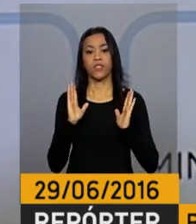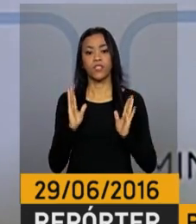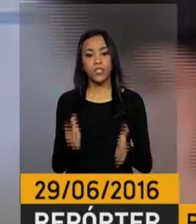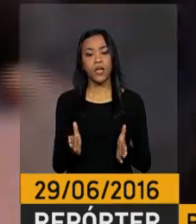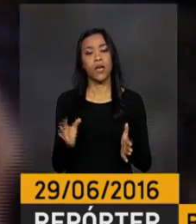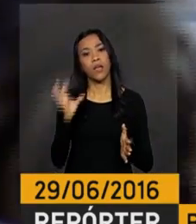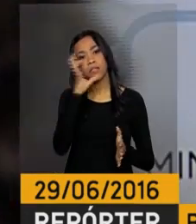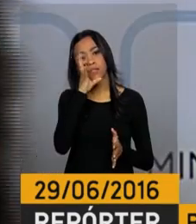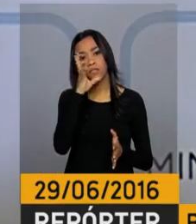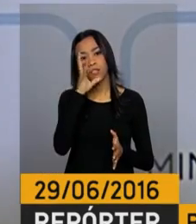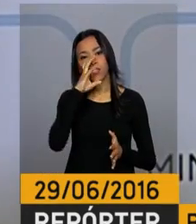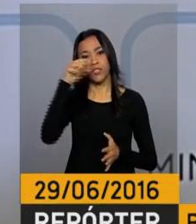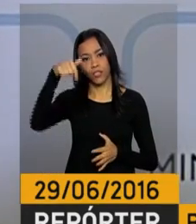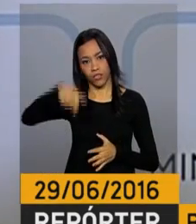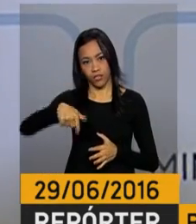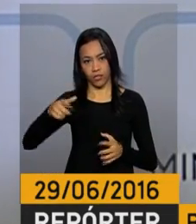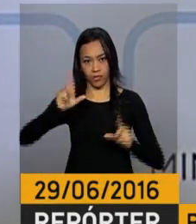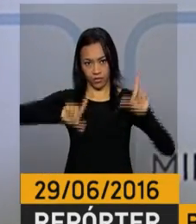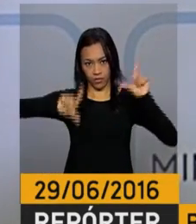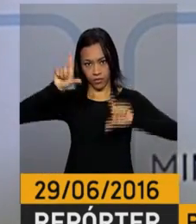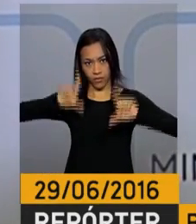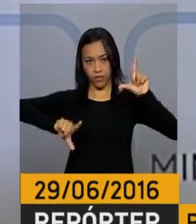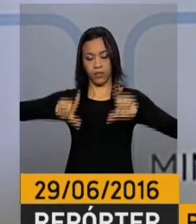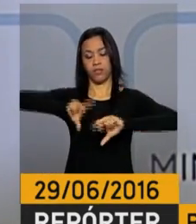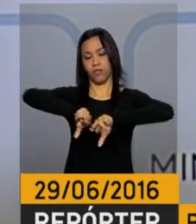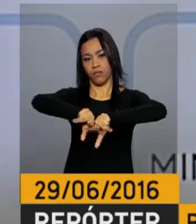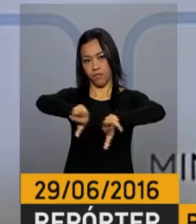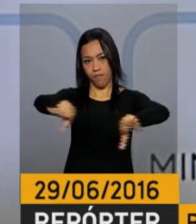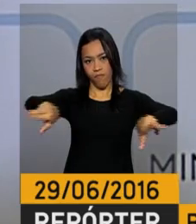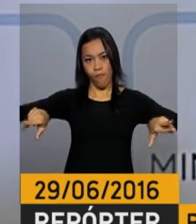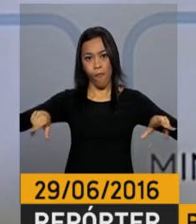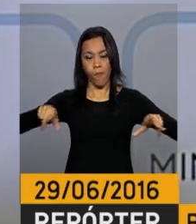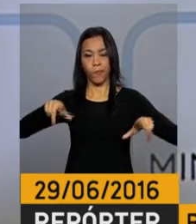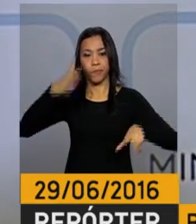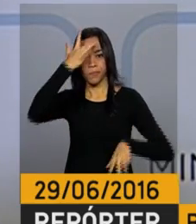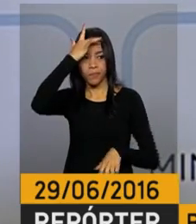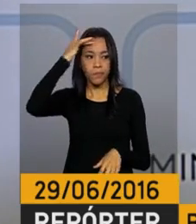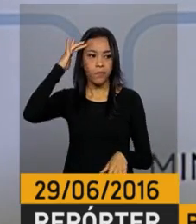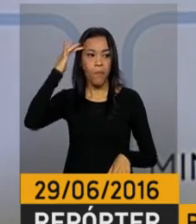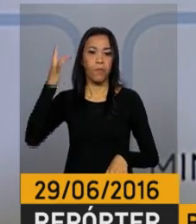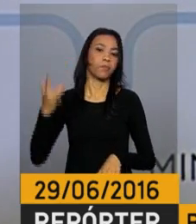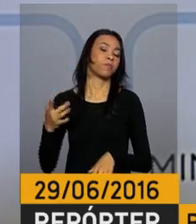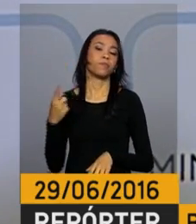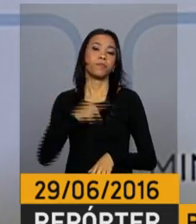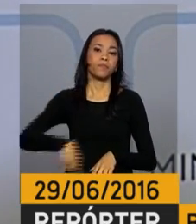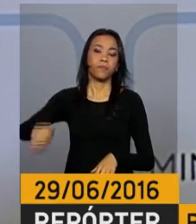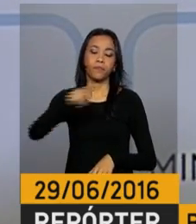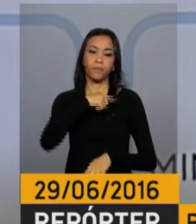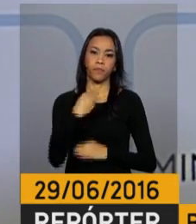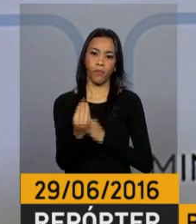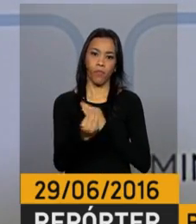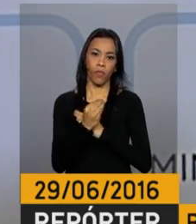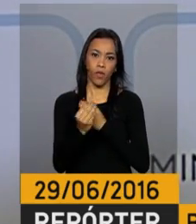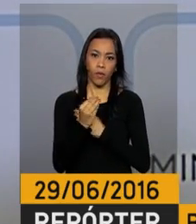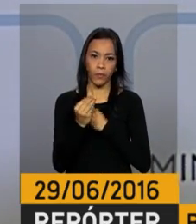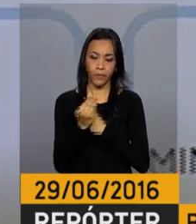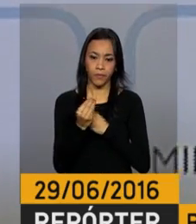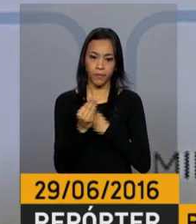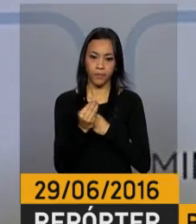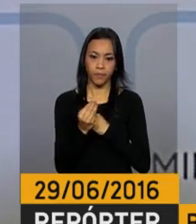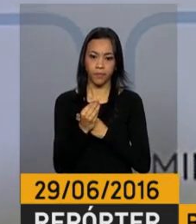assistindo a essa coletiva e a imprensa em geral que as pessoas né cuidem porque a quantidade maior